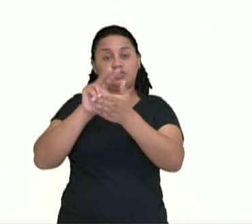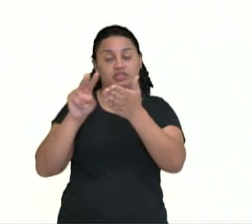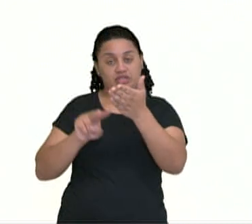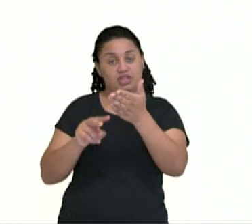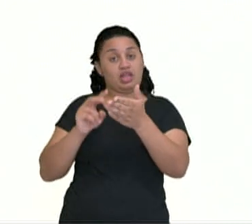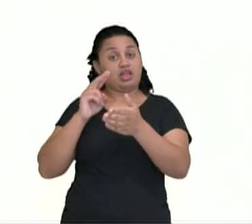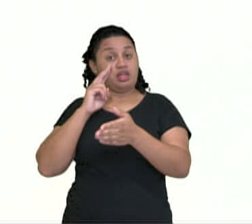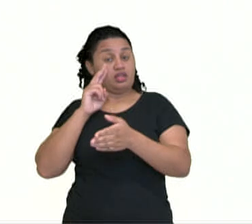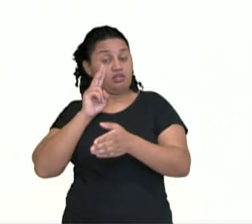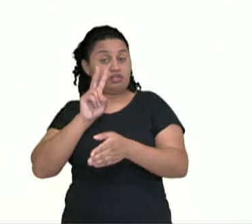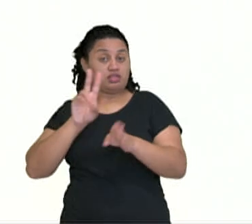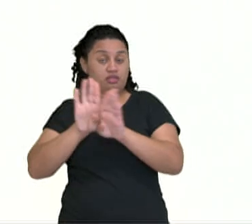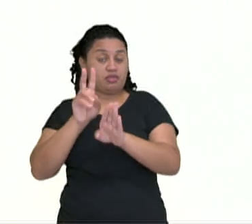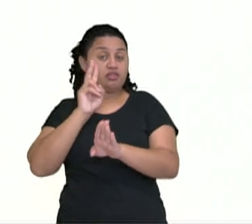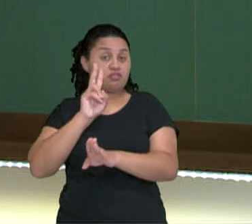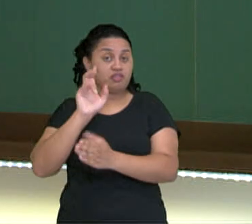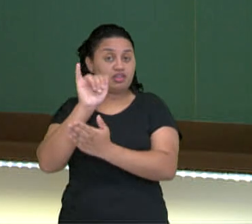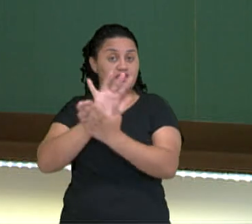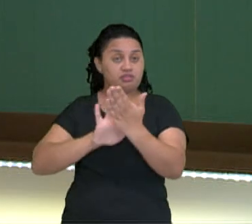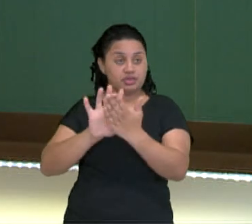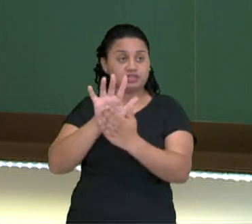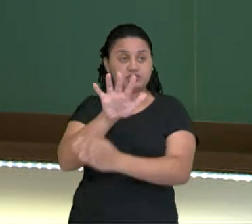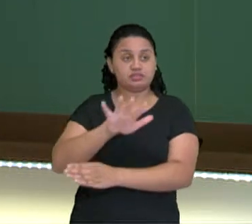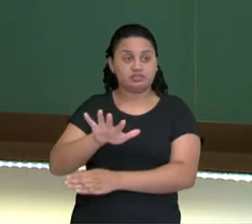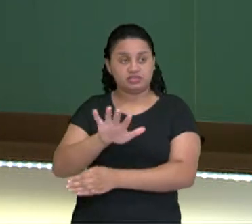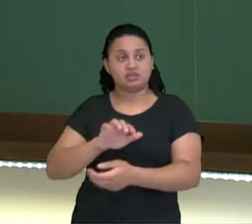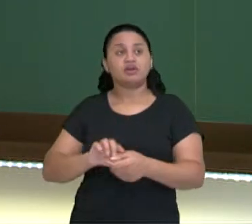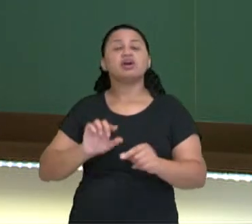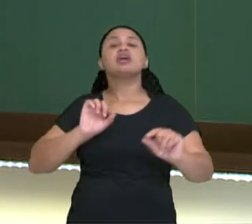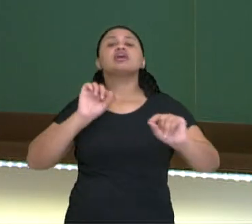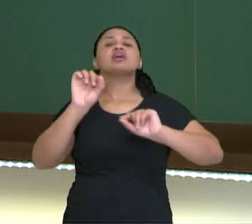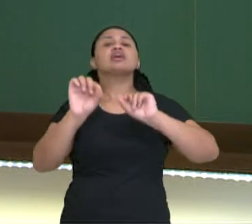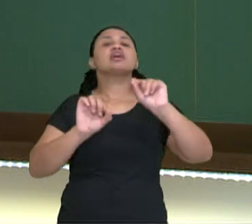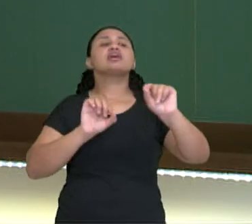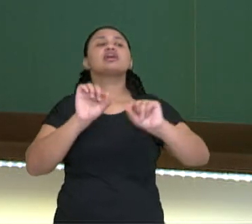a imagem nessa citação, de quem você acha